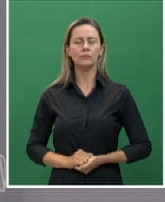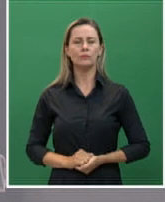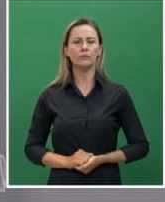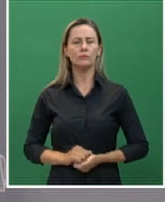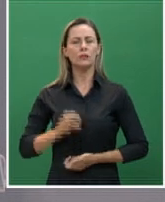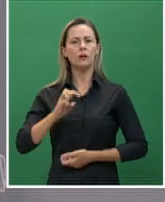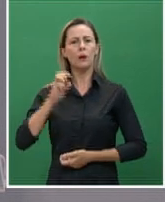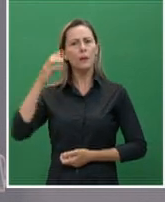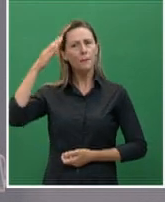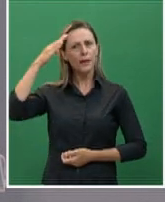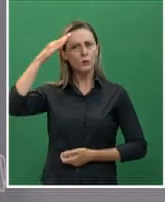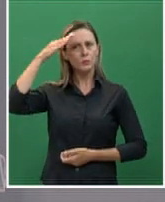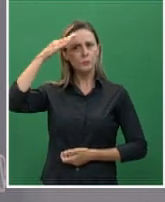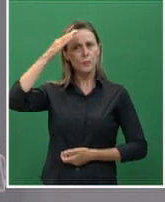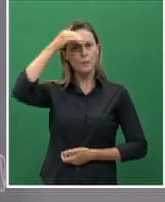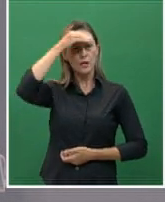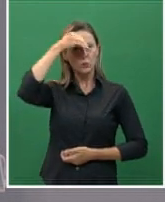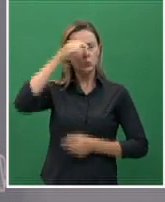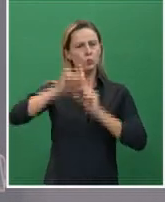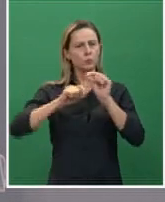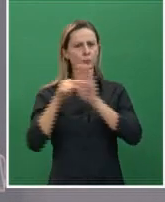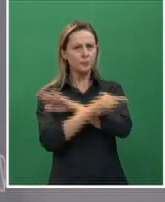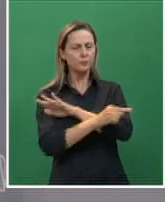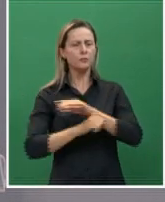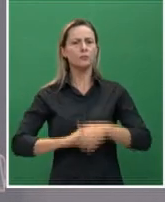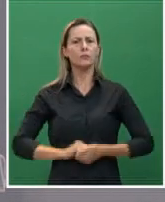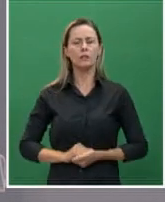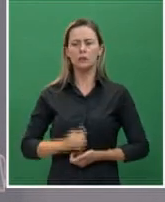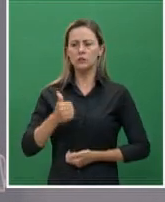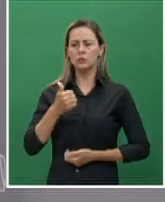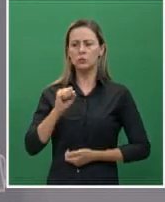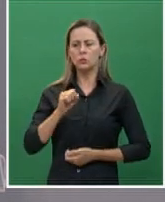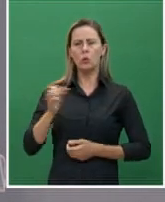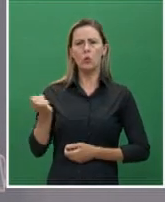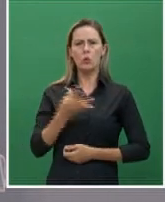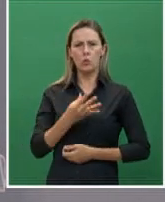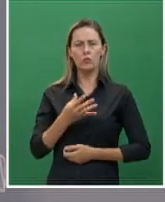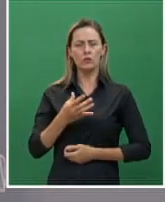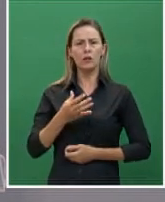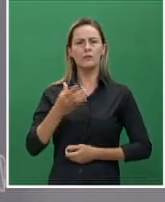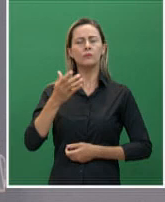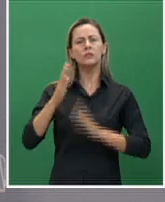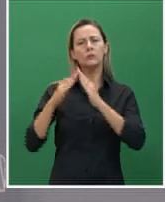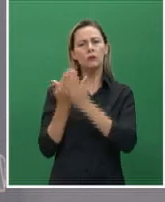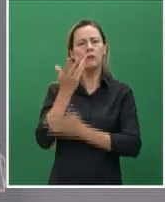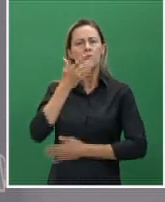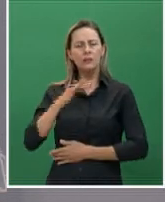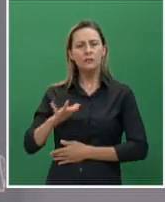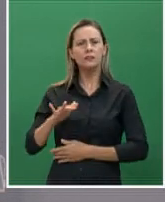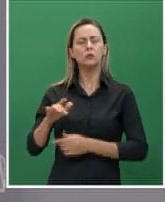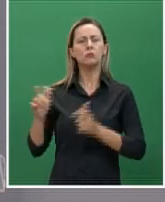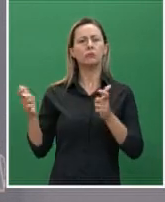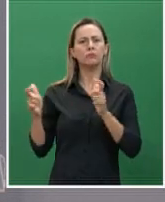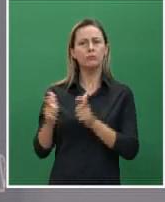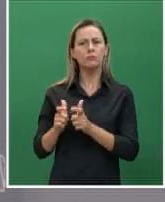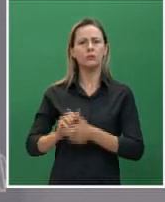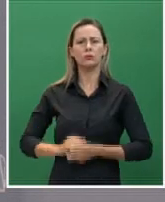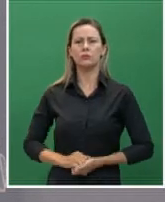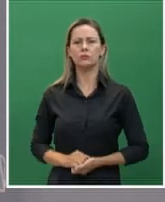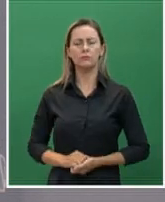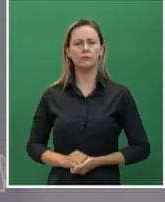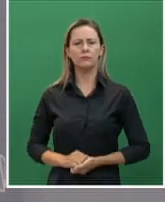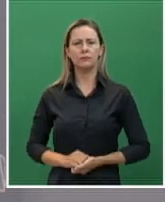Mário nos outros que eu fui Prefeito nós conseguimos 18 novas creches e Queremos mais de 5 mil vagas sem reduzir